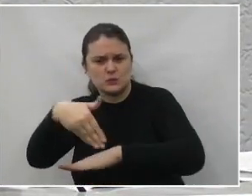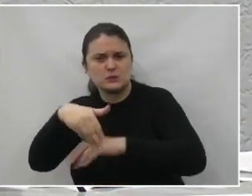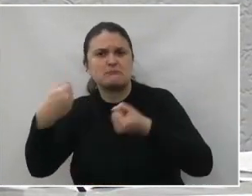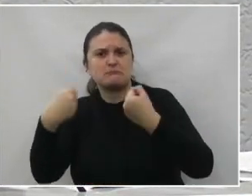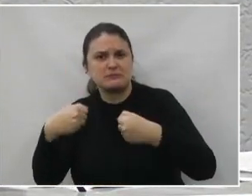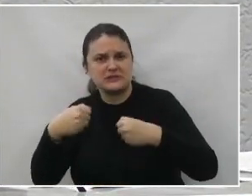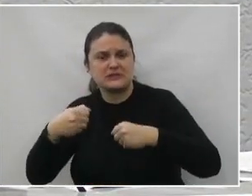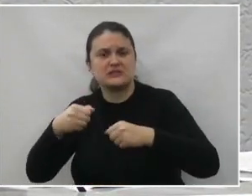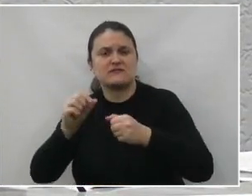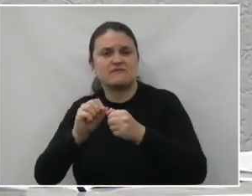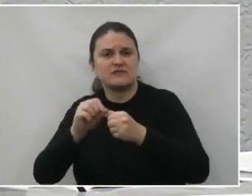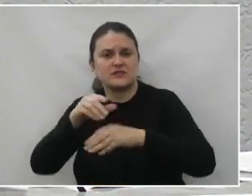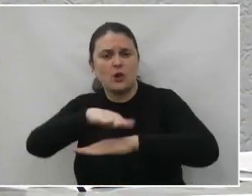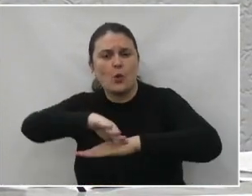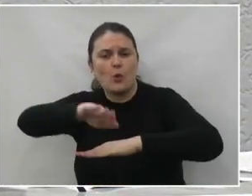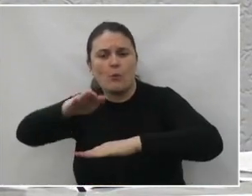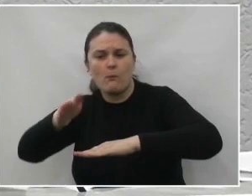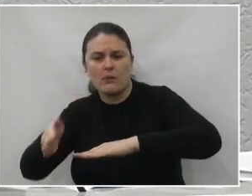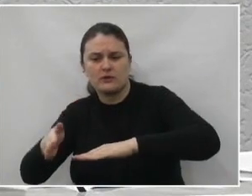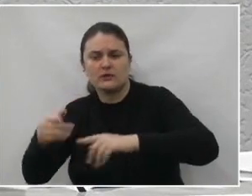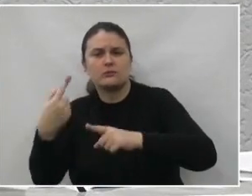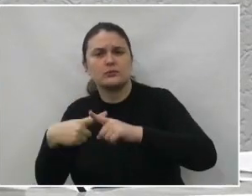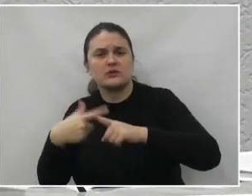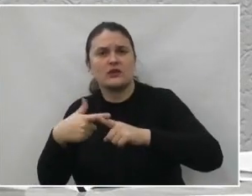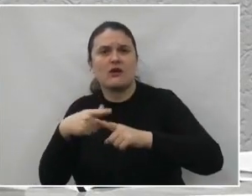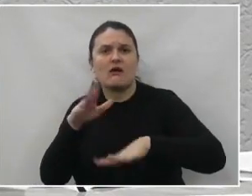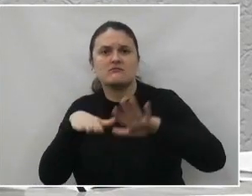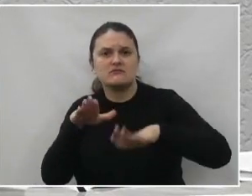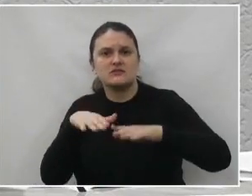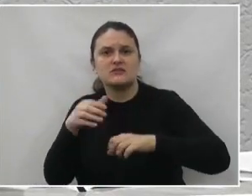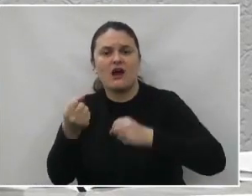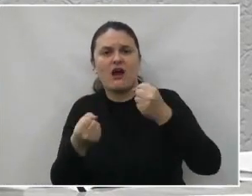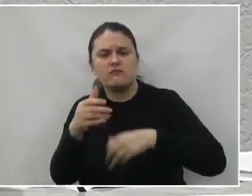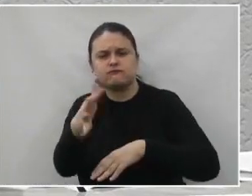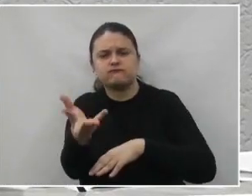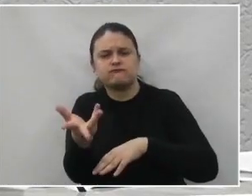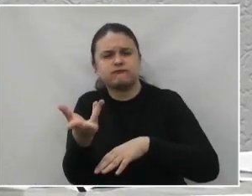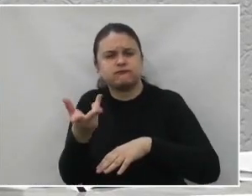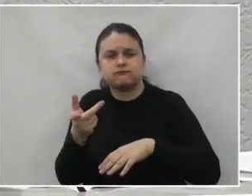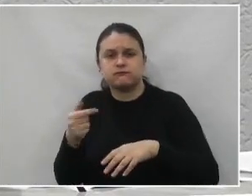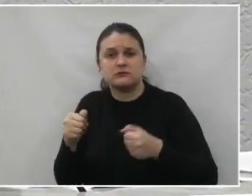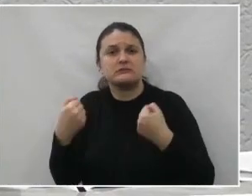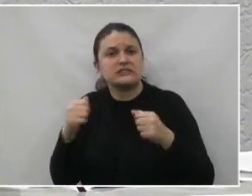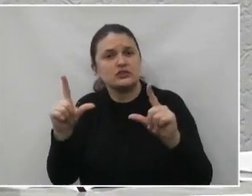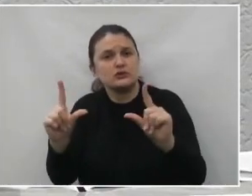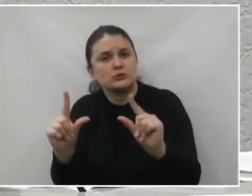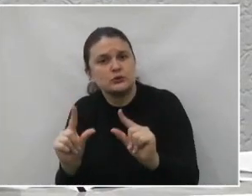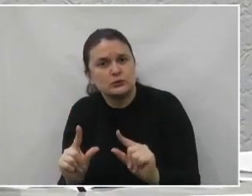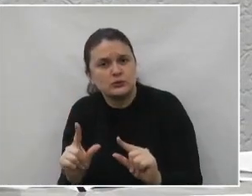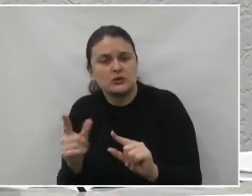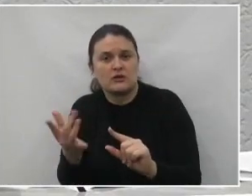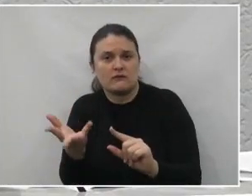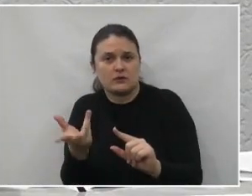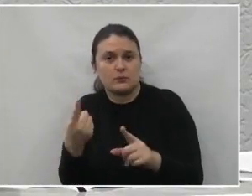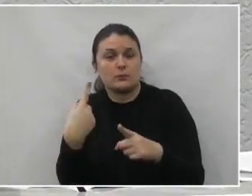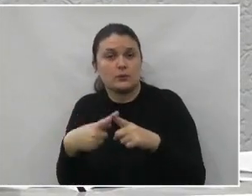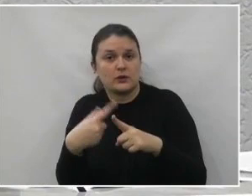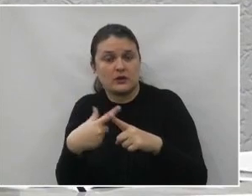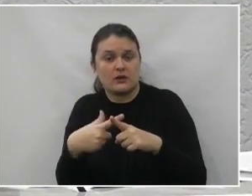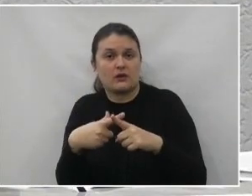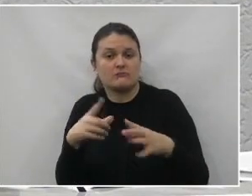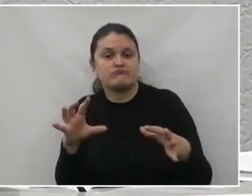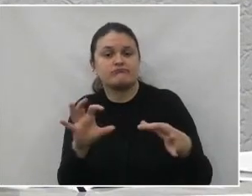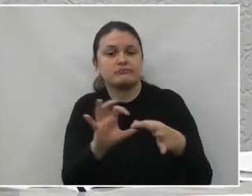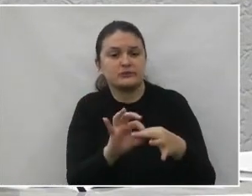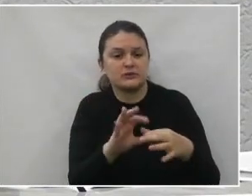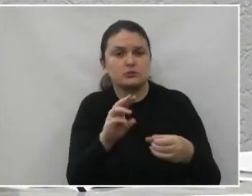local. Essa como forma de amenizar a velocidade com que os veículos trafegam, tendo em vista que a via liga os